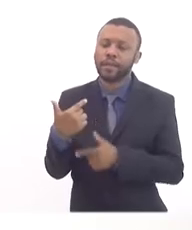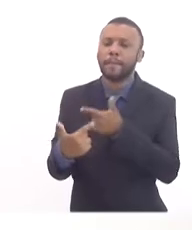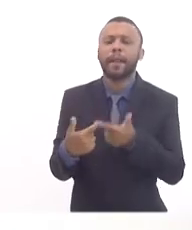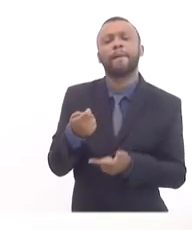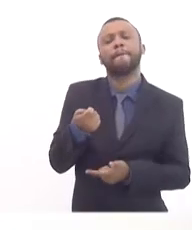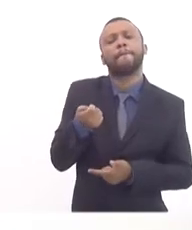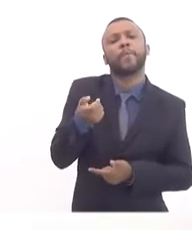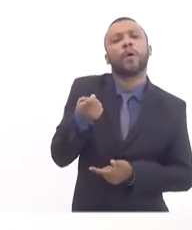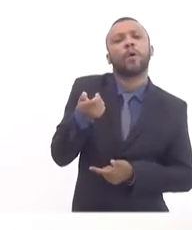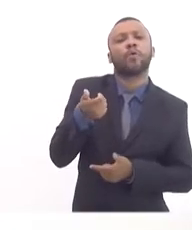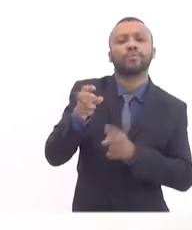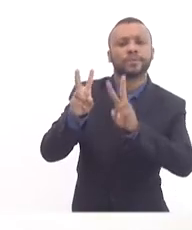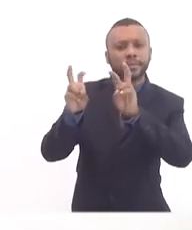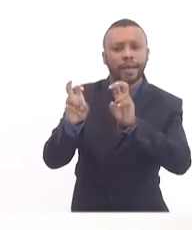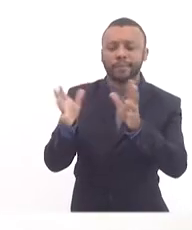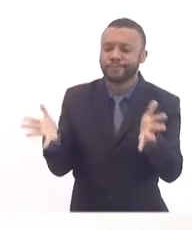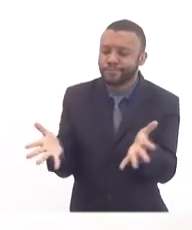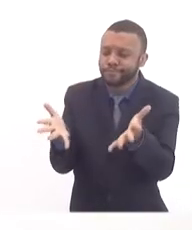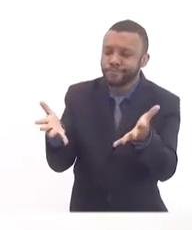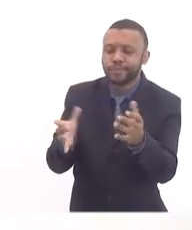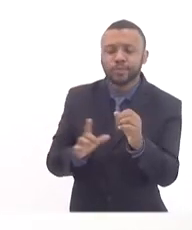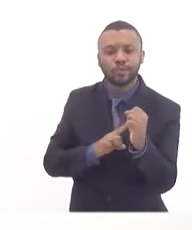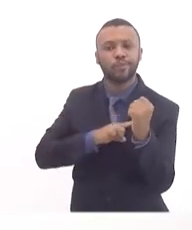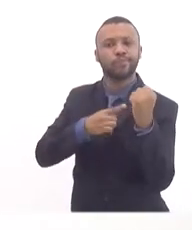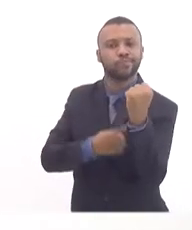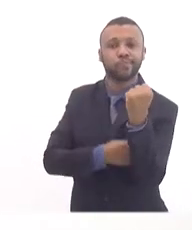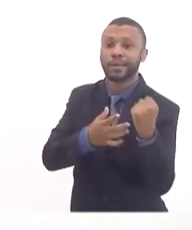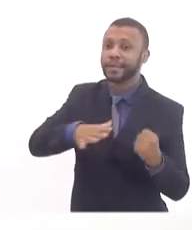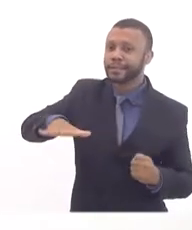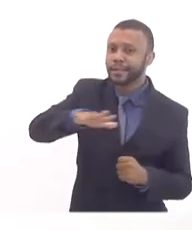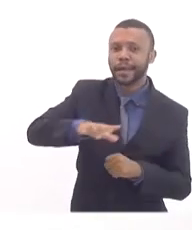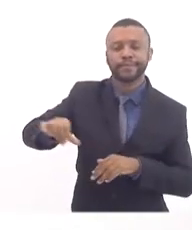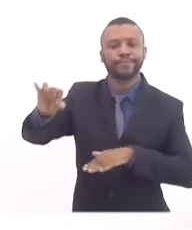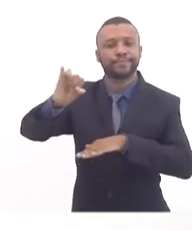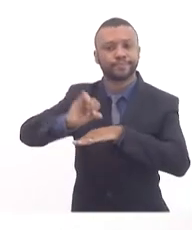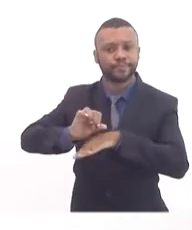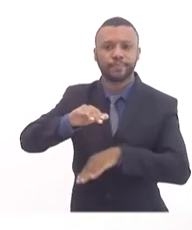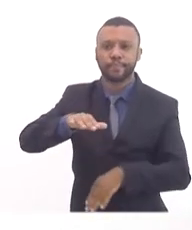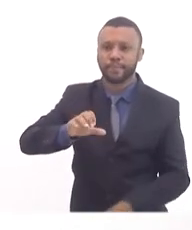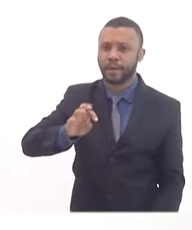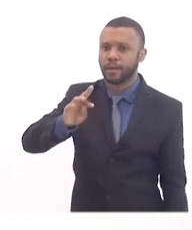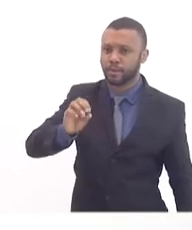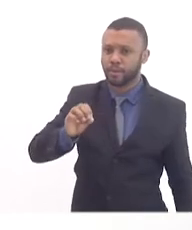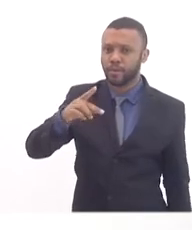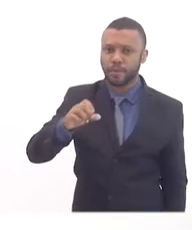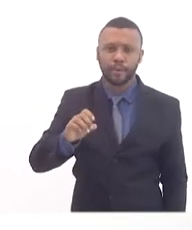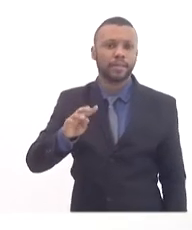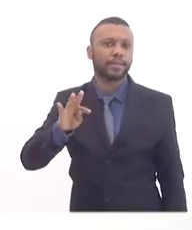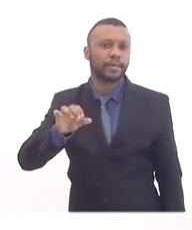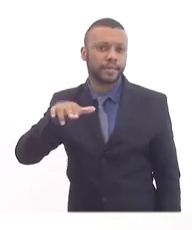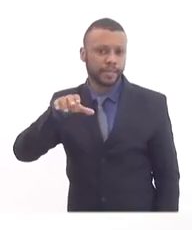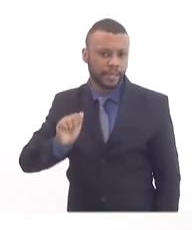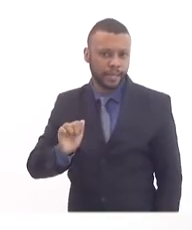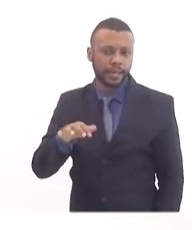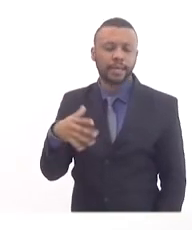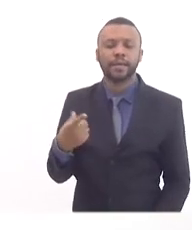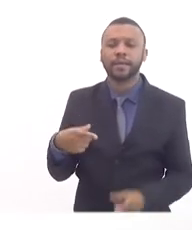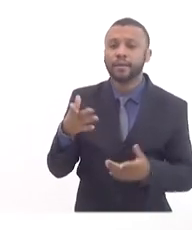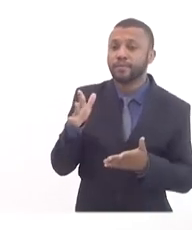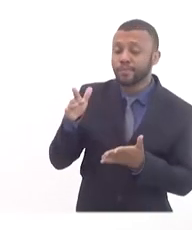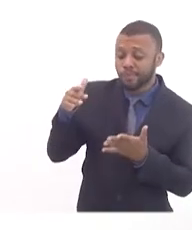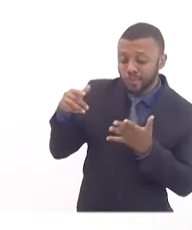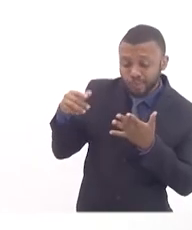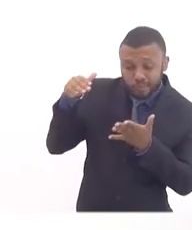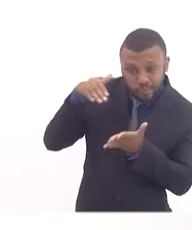nesse tema do fortalecimento da Região Metropolitana e por último também né concordo com essa